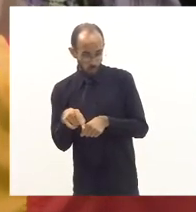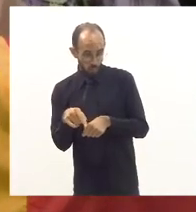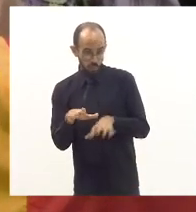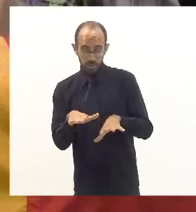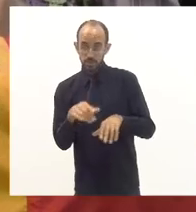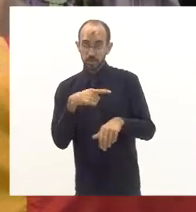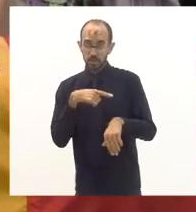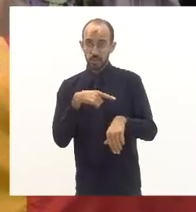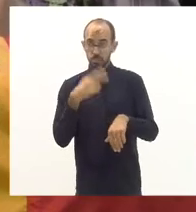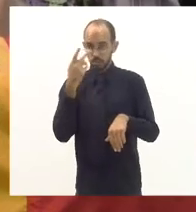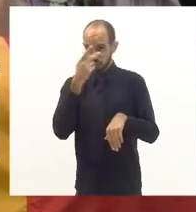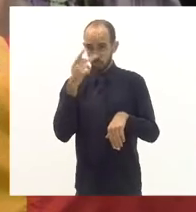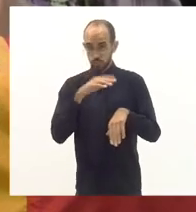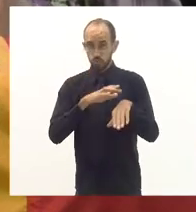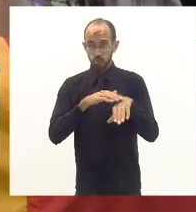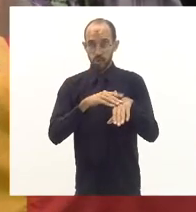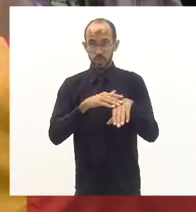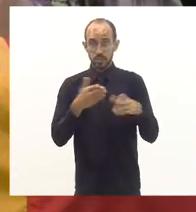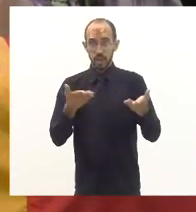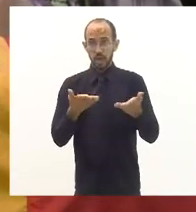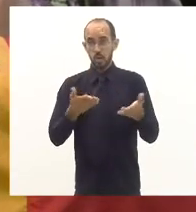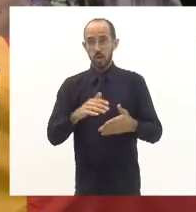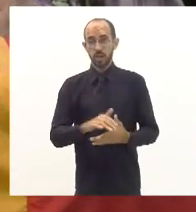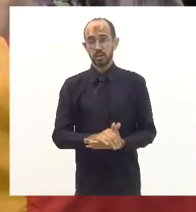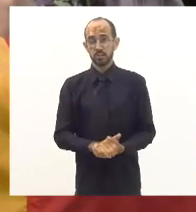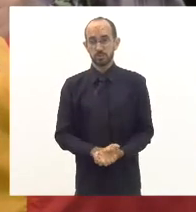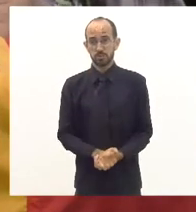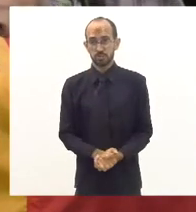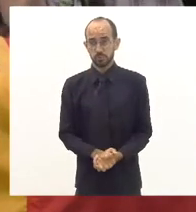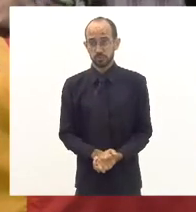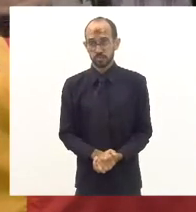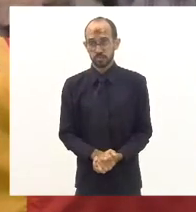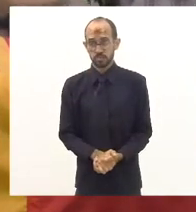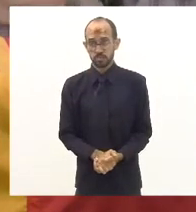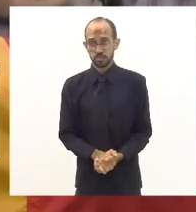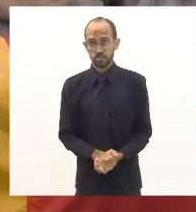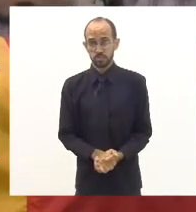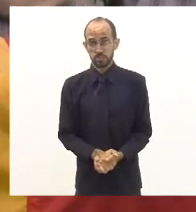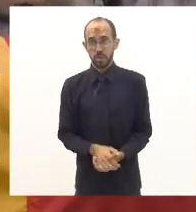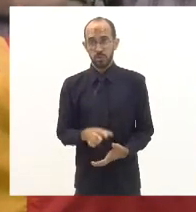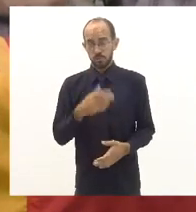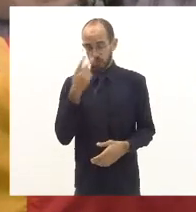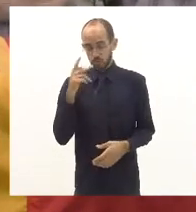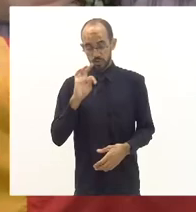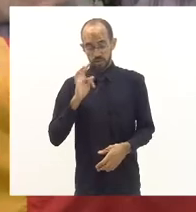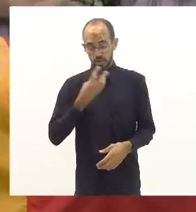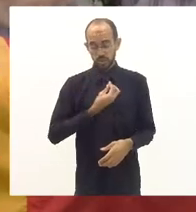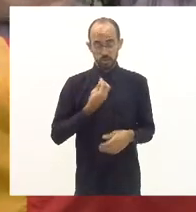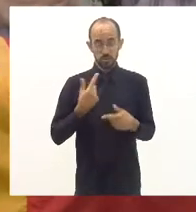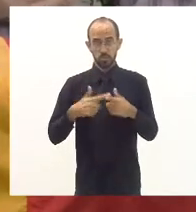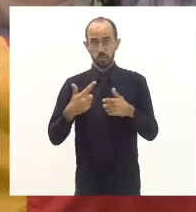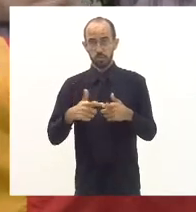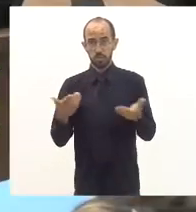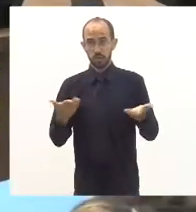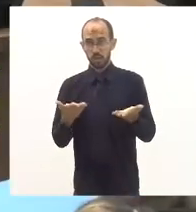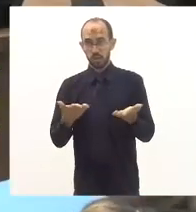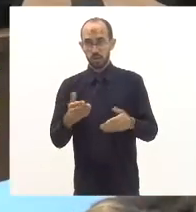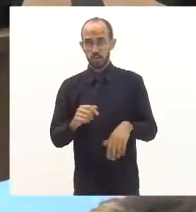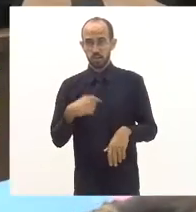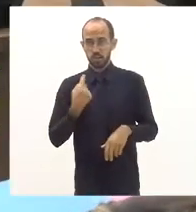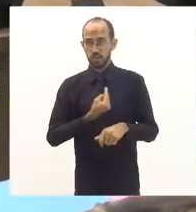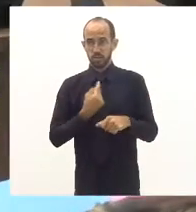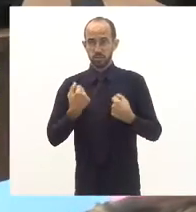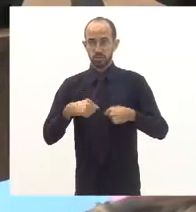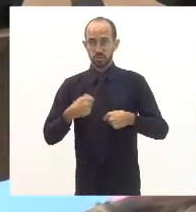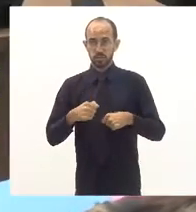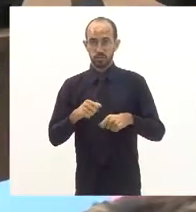gente doente agora. A gente tem demanda de assistência para pessoas trans agora. Então, a gente precisa.